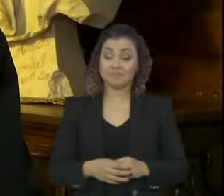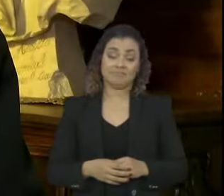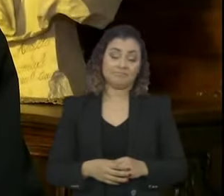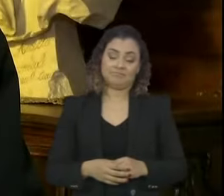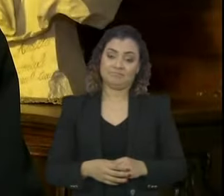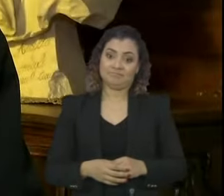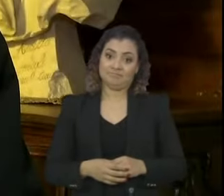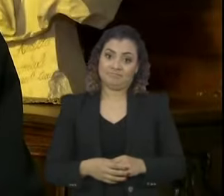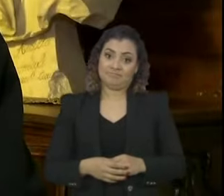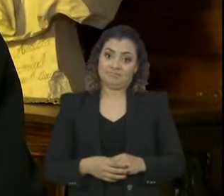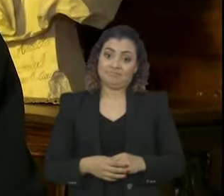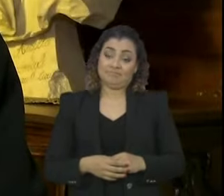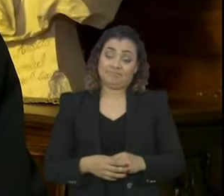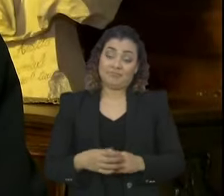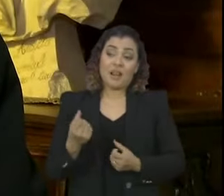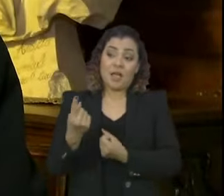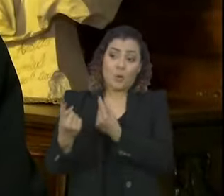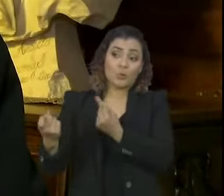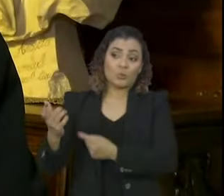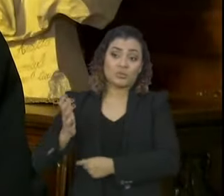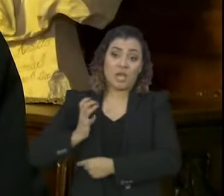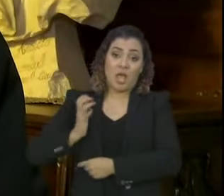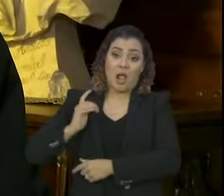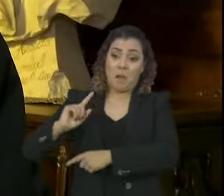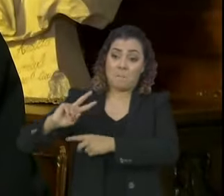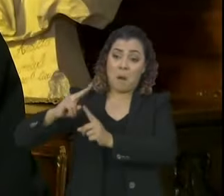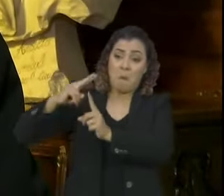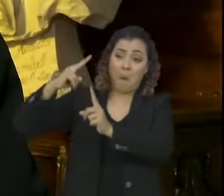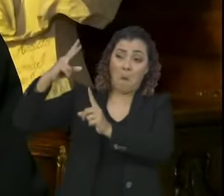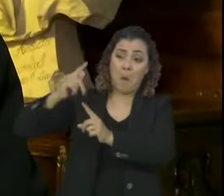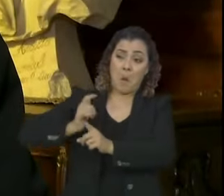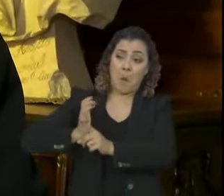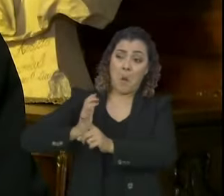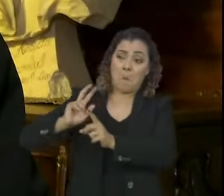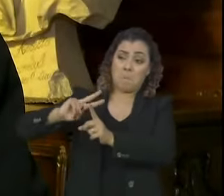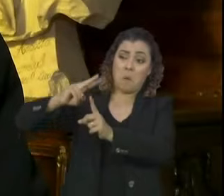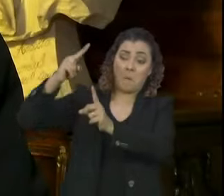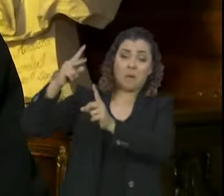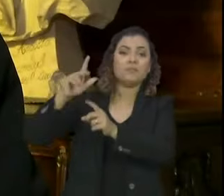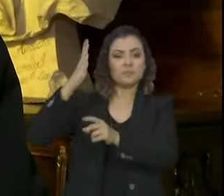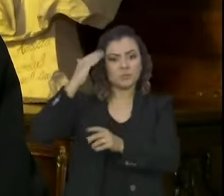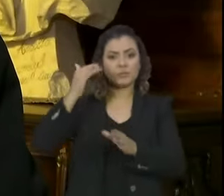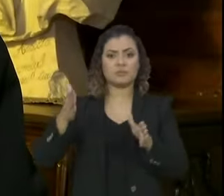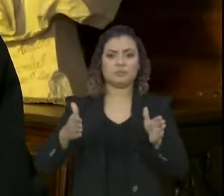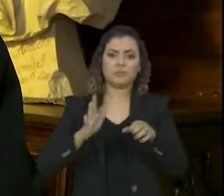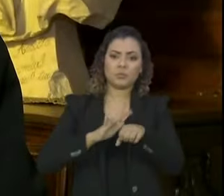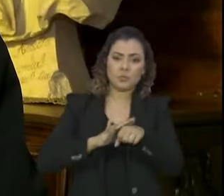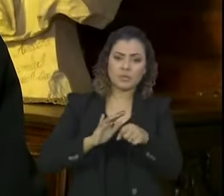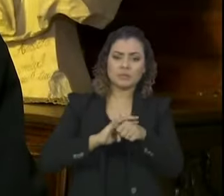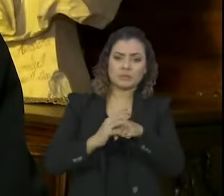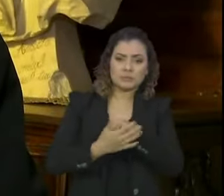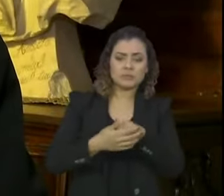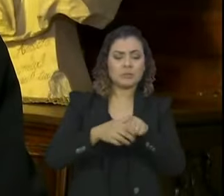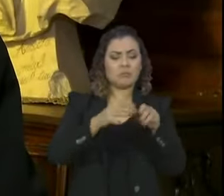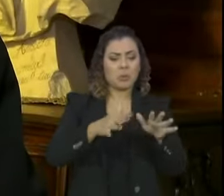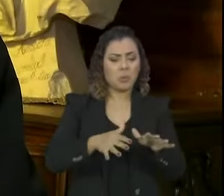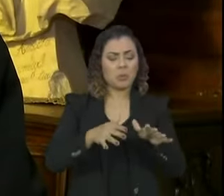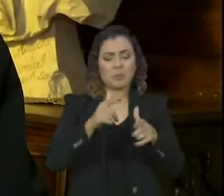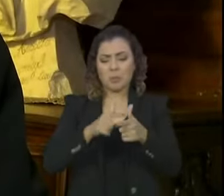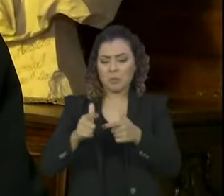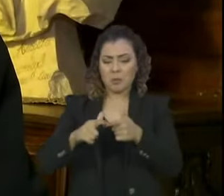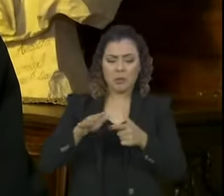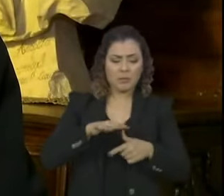alguns estejam enriquecendo muito apesar da doença da